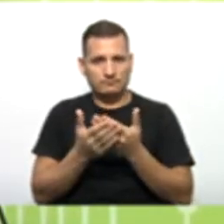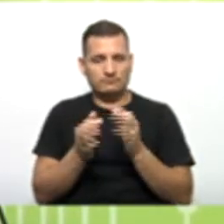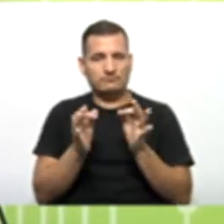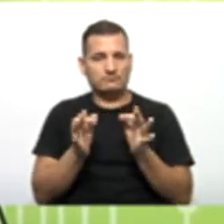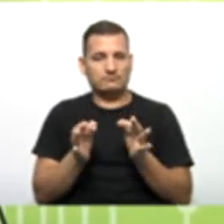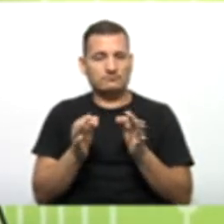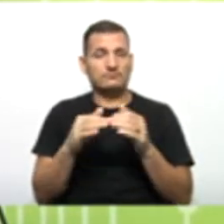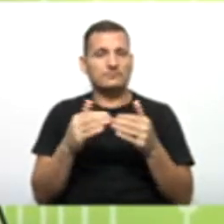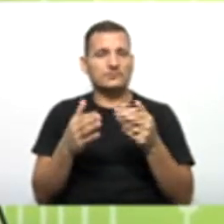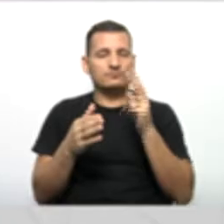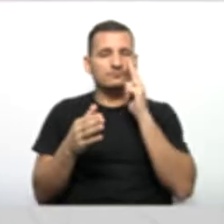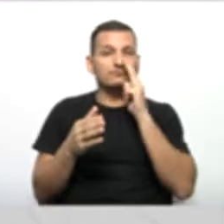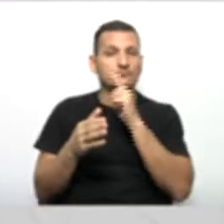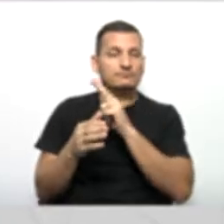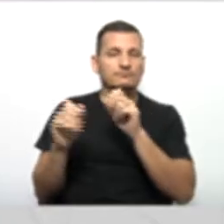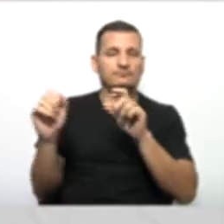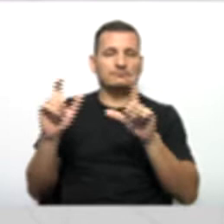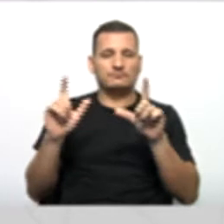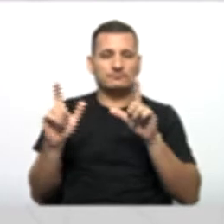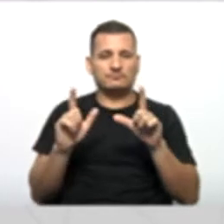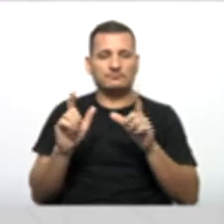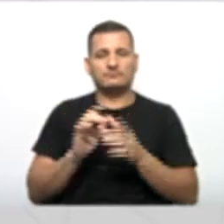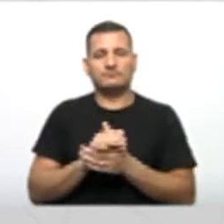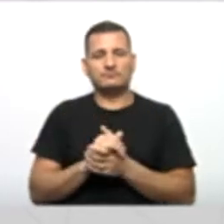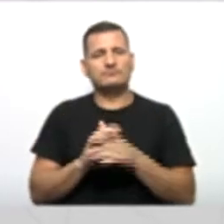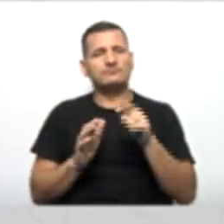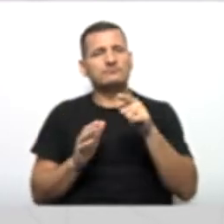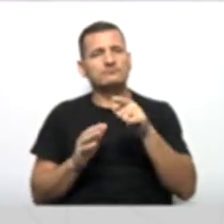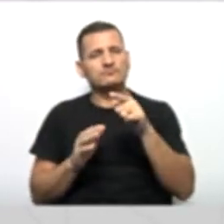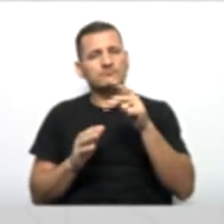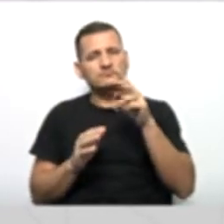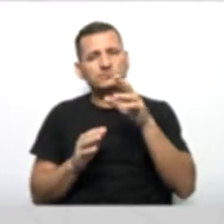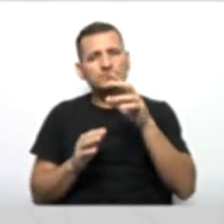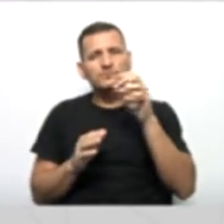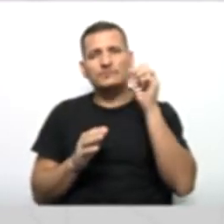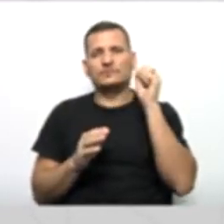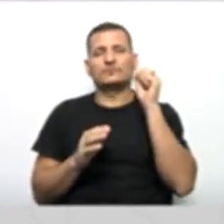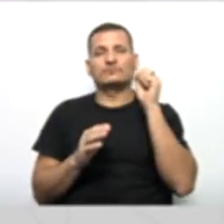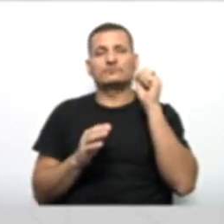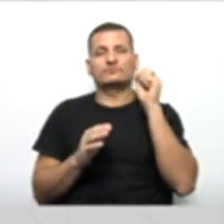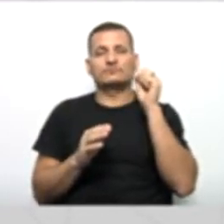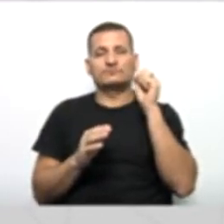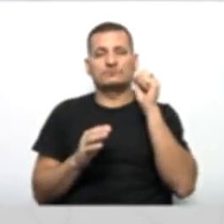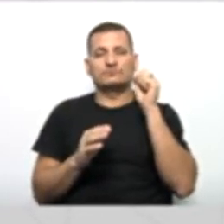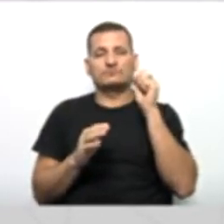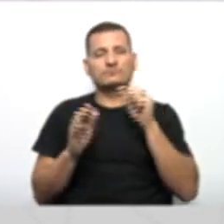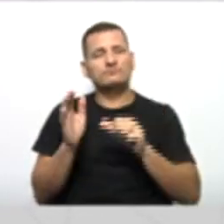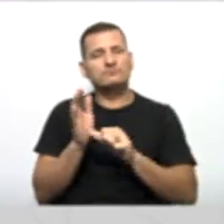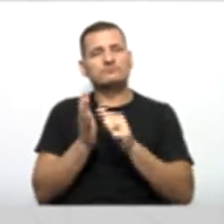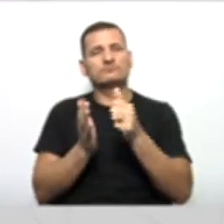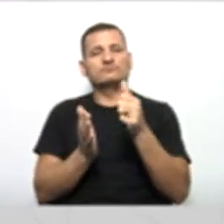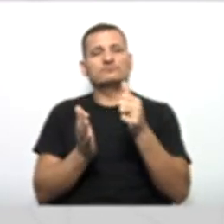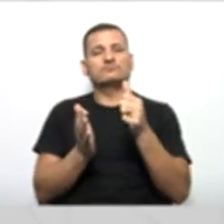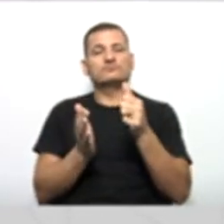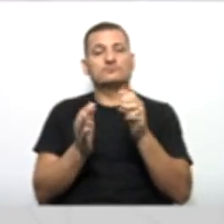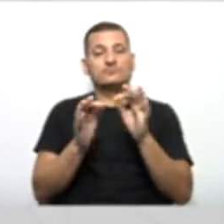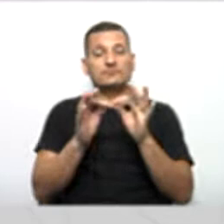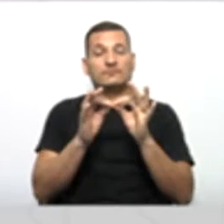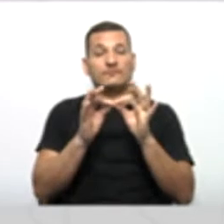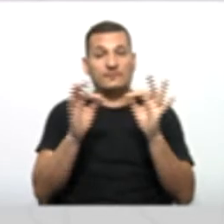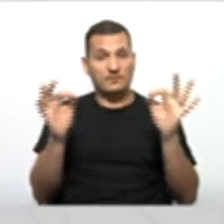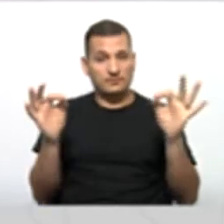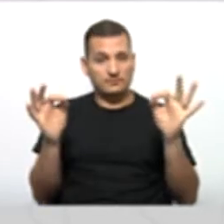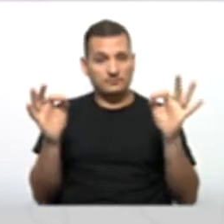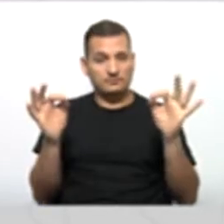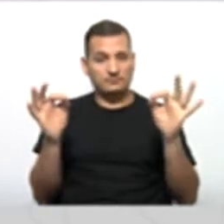olhar que nosso slide quando você ouviu pela primeira vez a a frase vizinha que são três